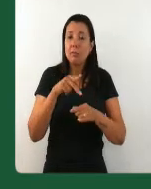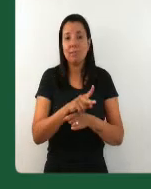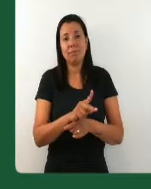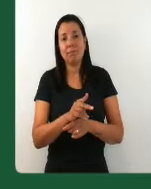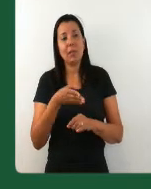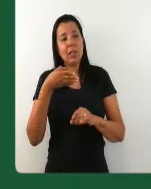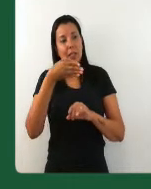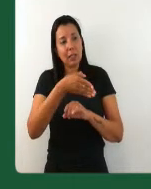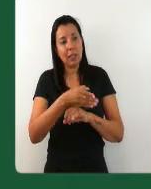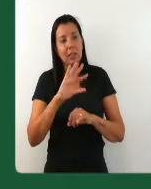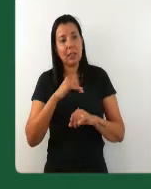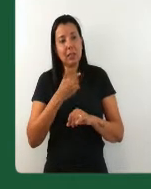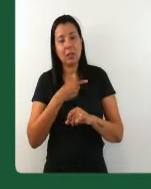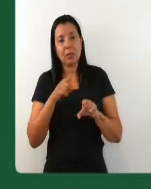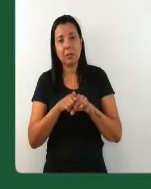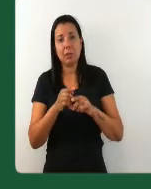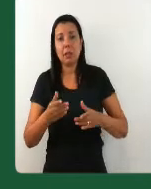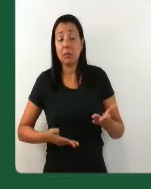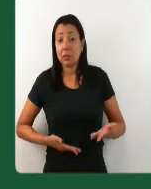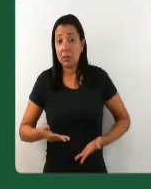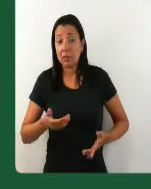entra a questão da nossa assistente social